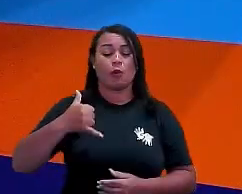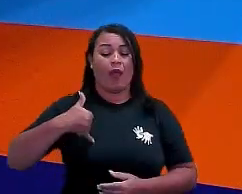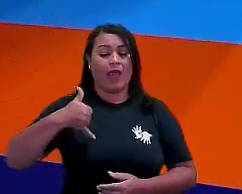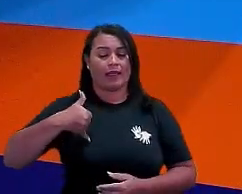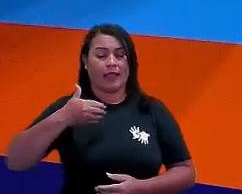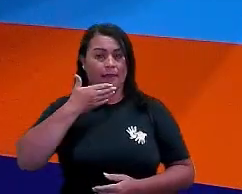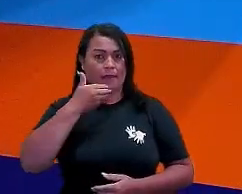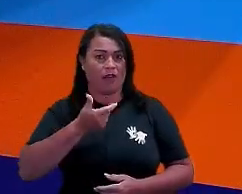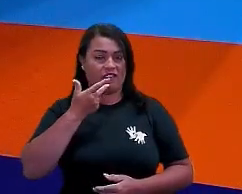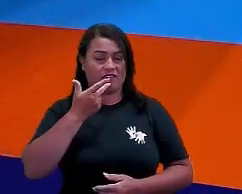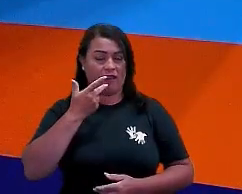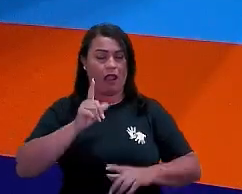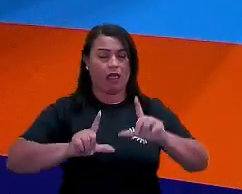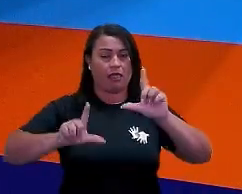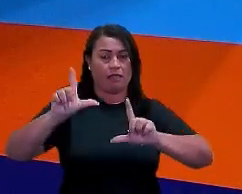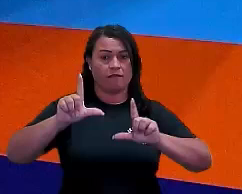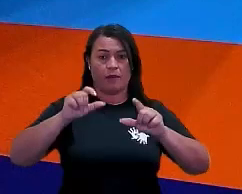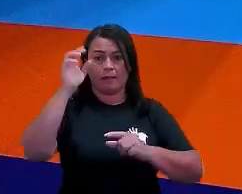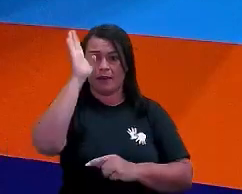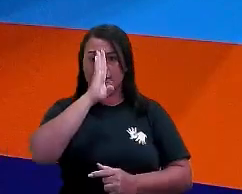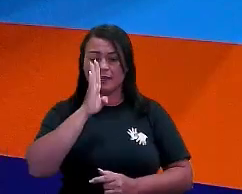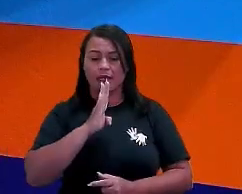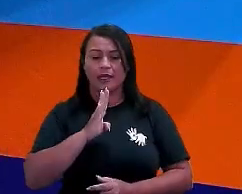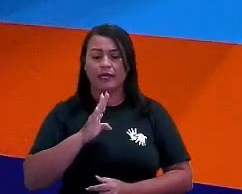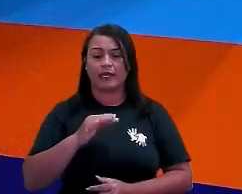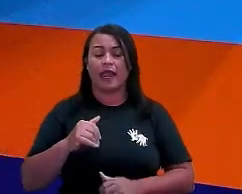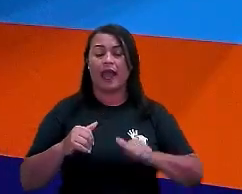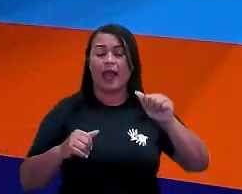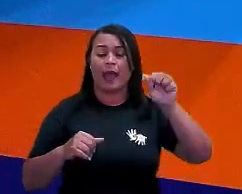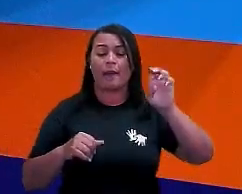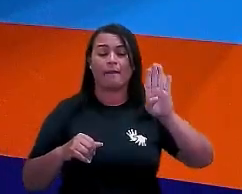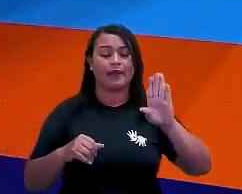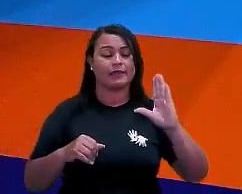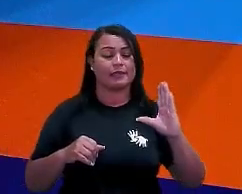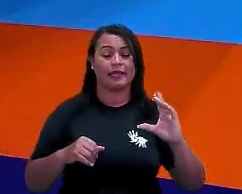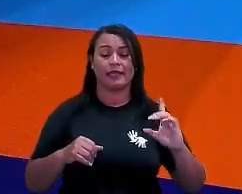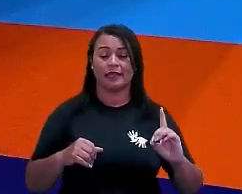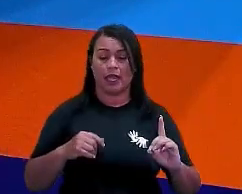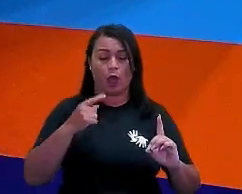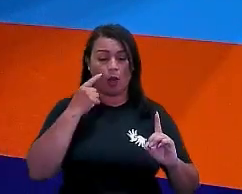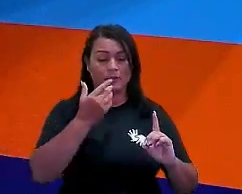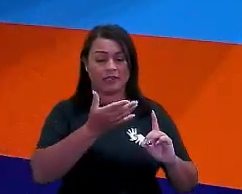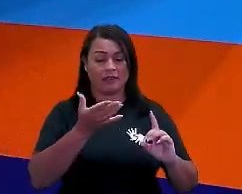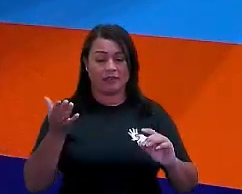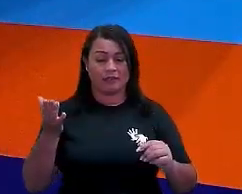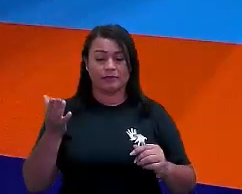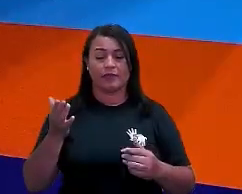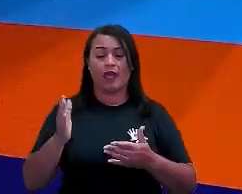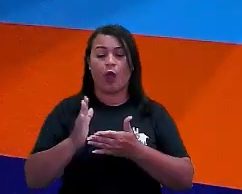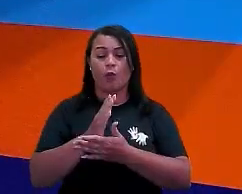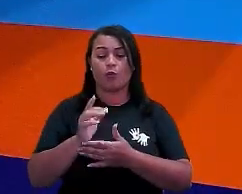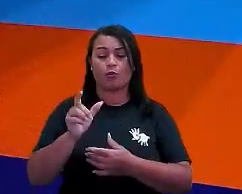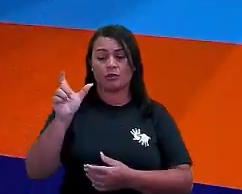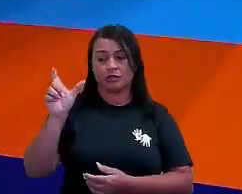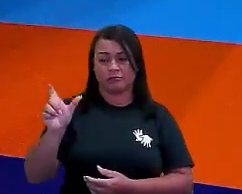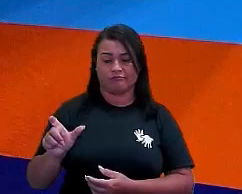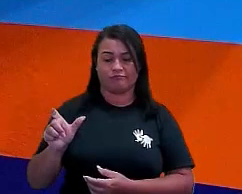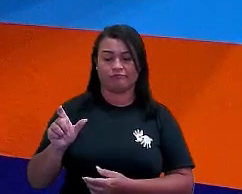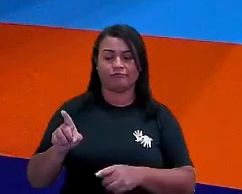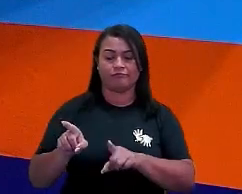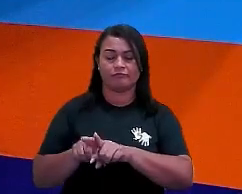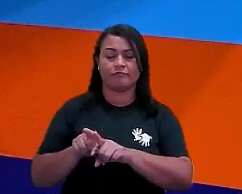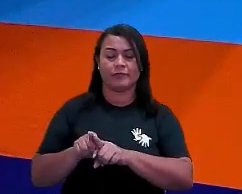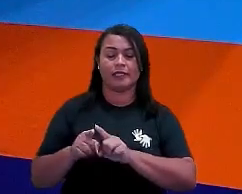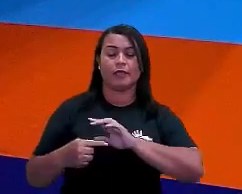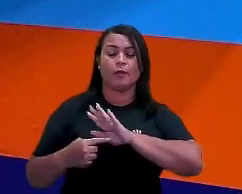brasileira foi? Bom, tem as faixas etárias que estão aqui e